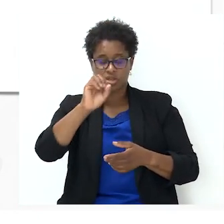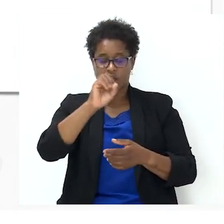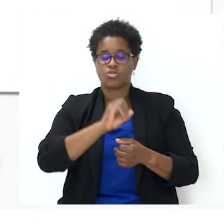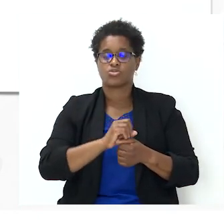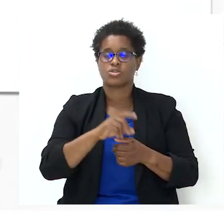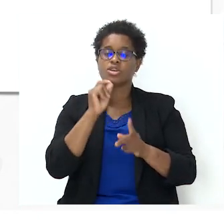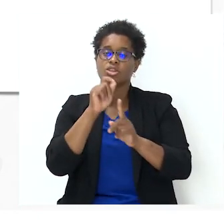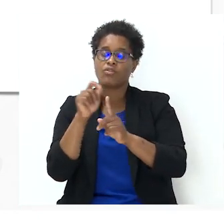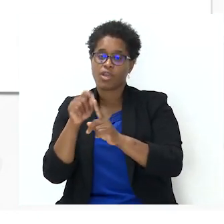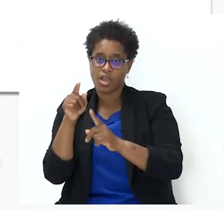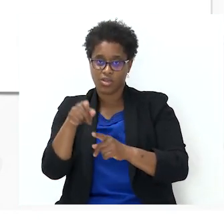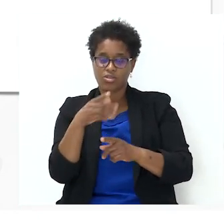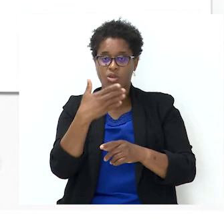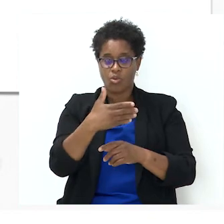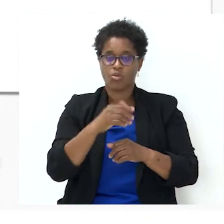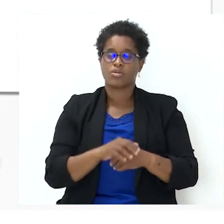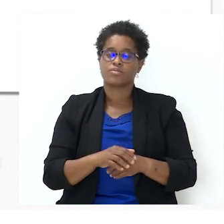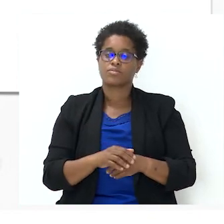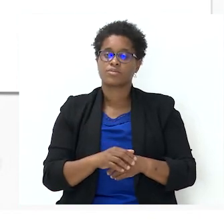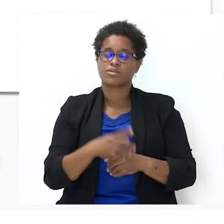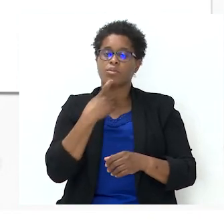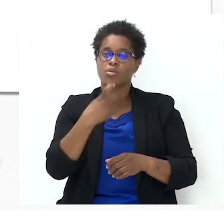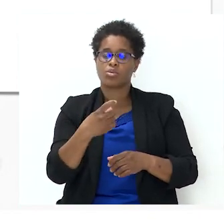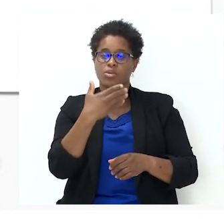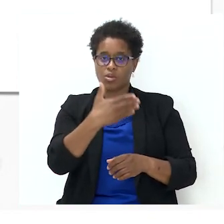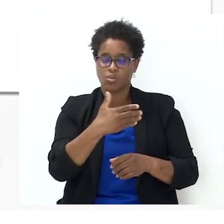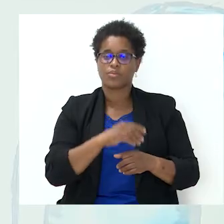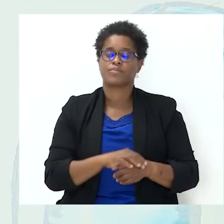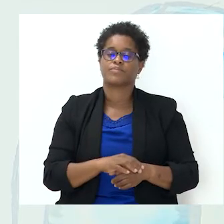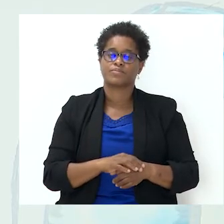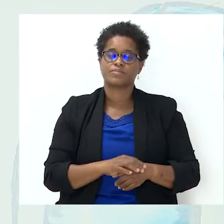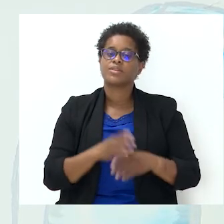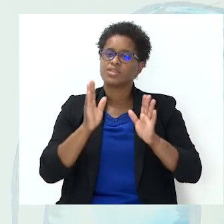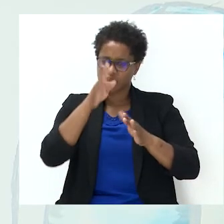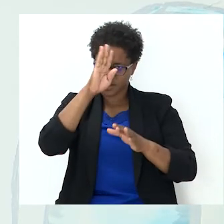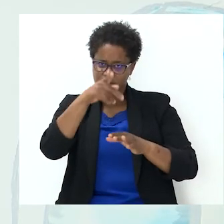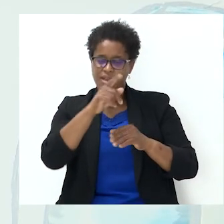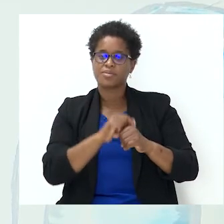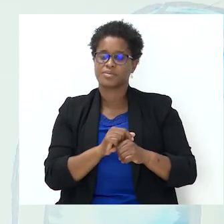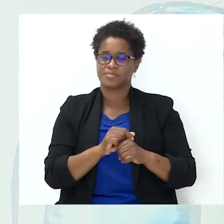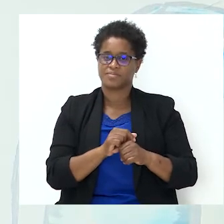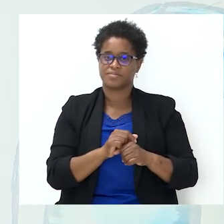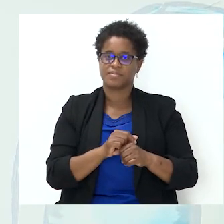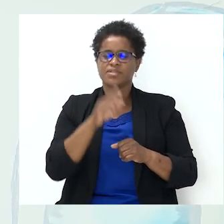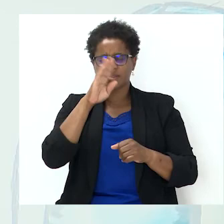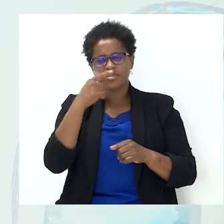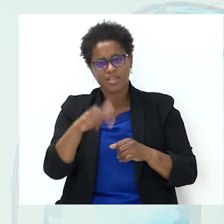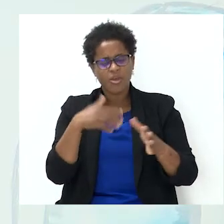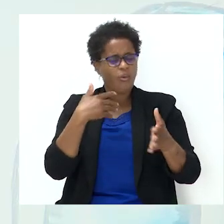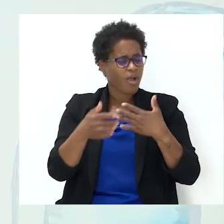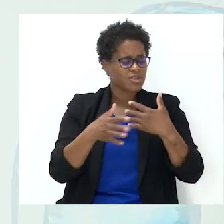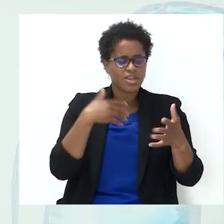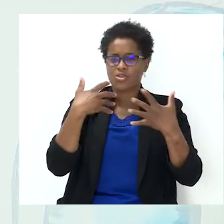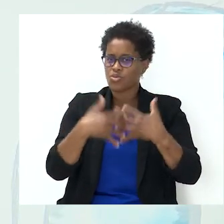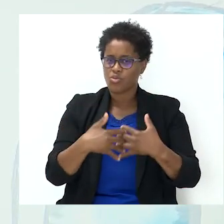ministérios identificados em ou seja, na pergunta 1. Então já sabem, se sentirem